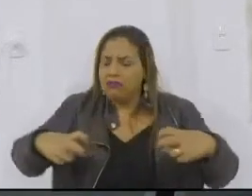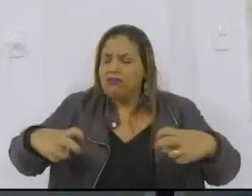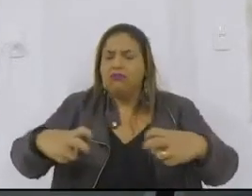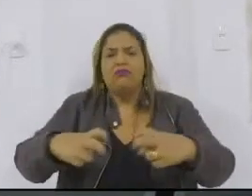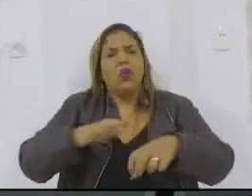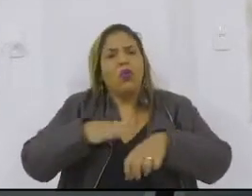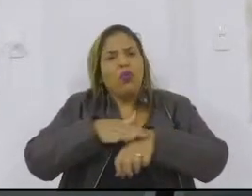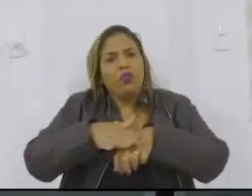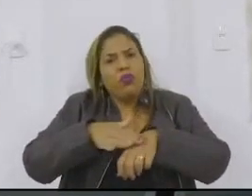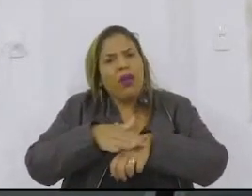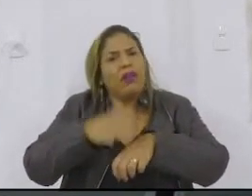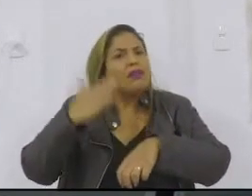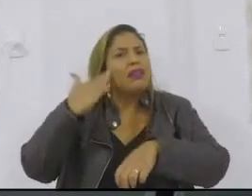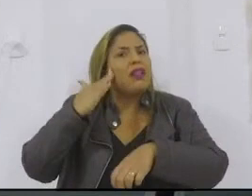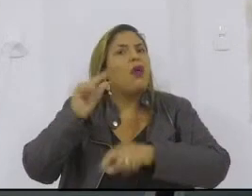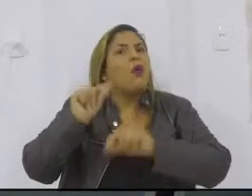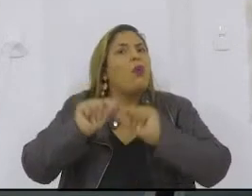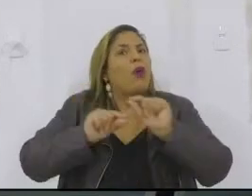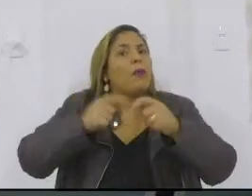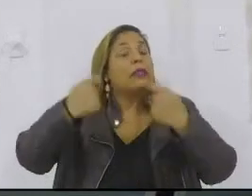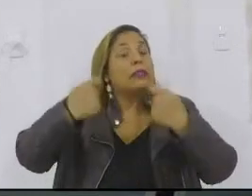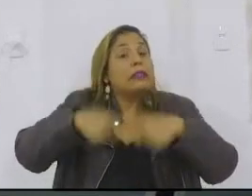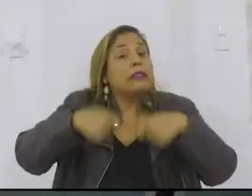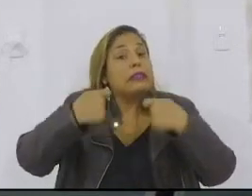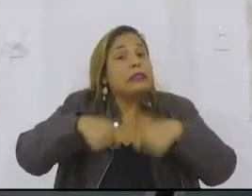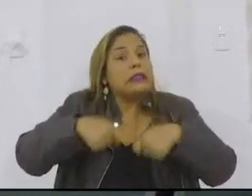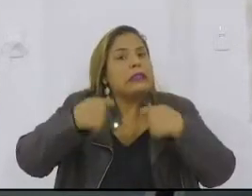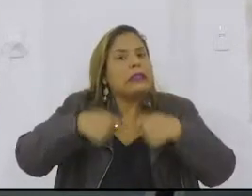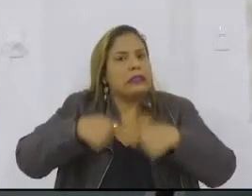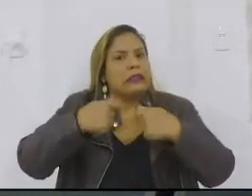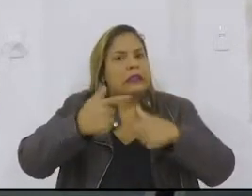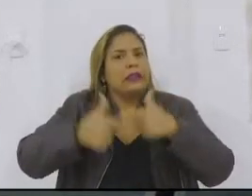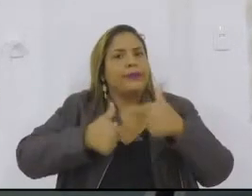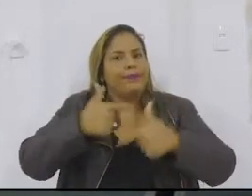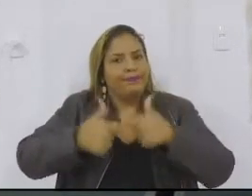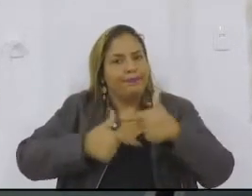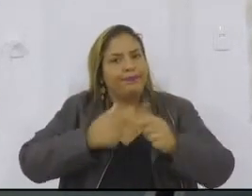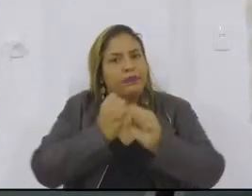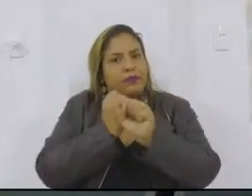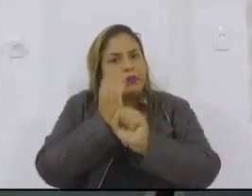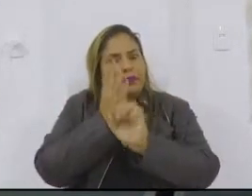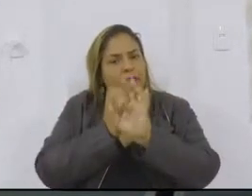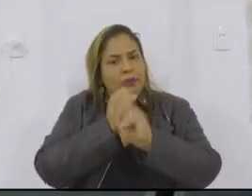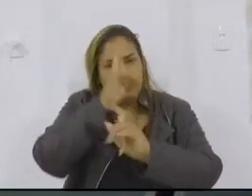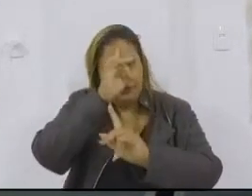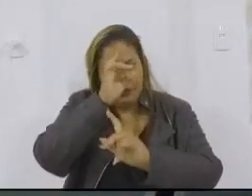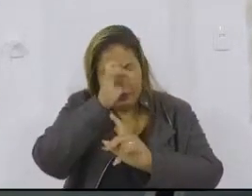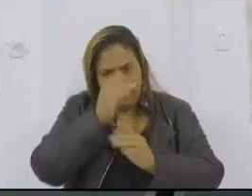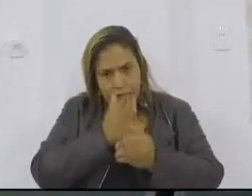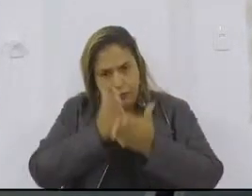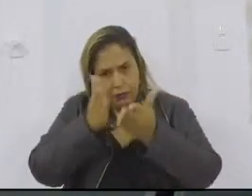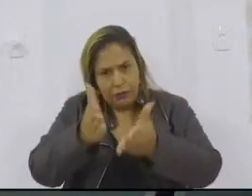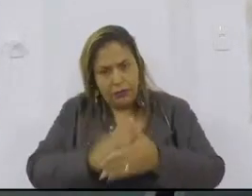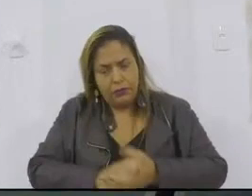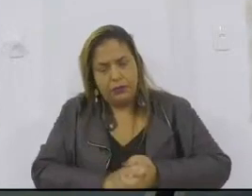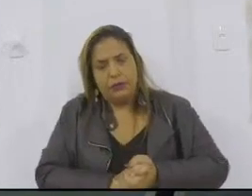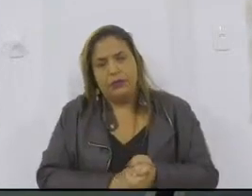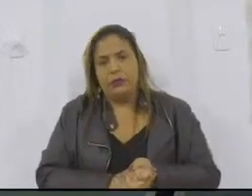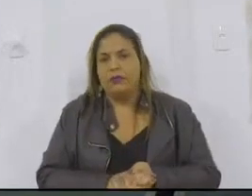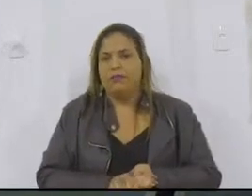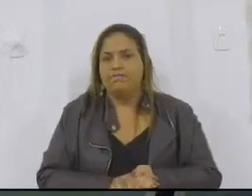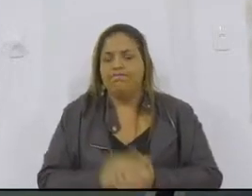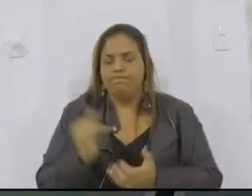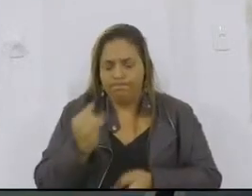ele entenda a possibilidade desse serviço tão necessário. Me preocupo